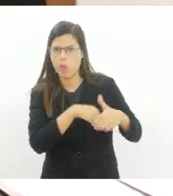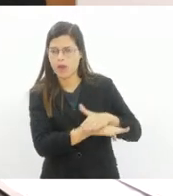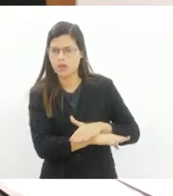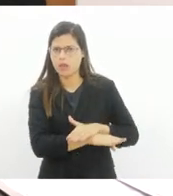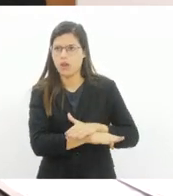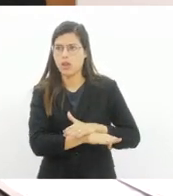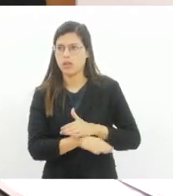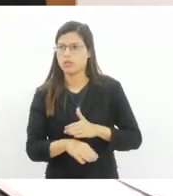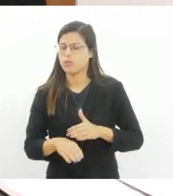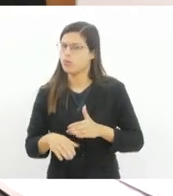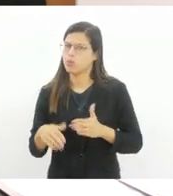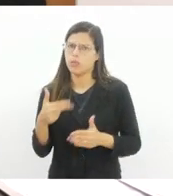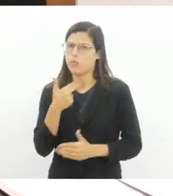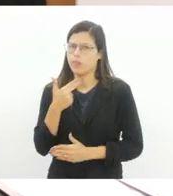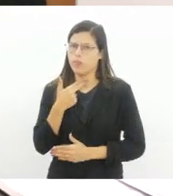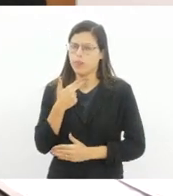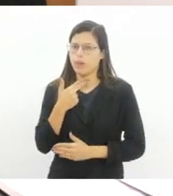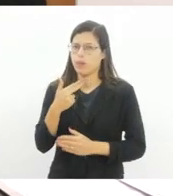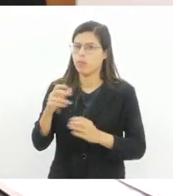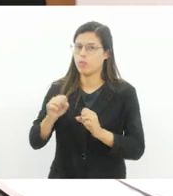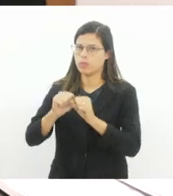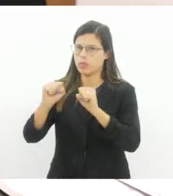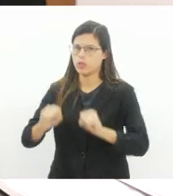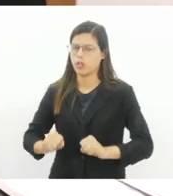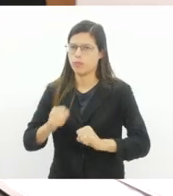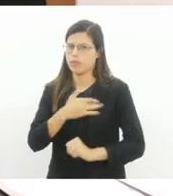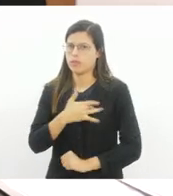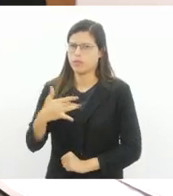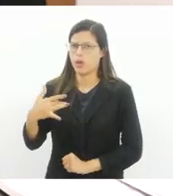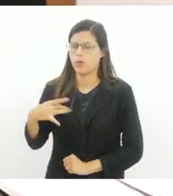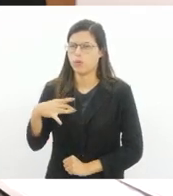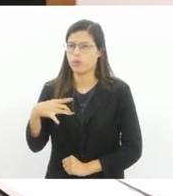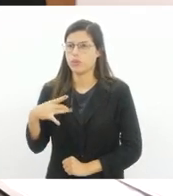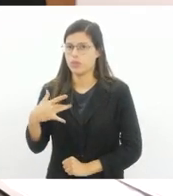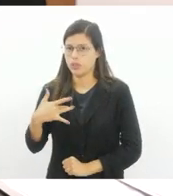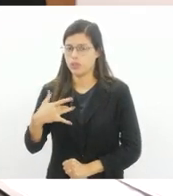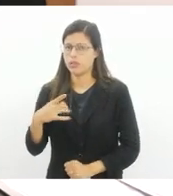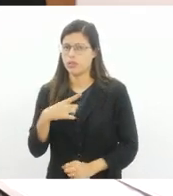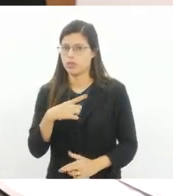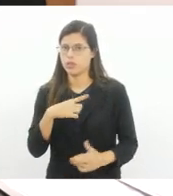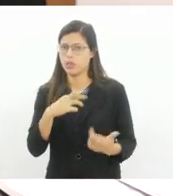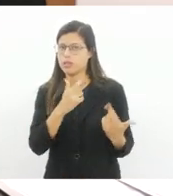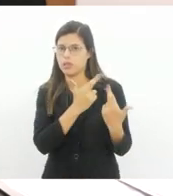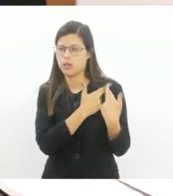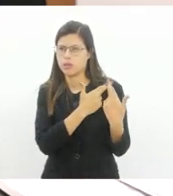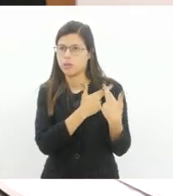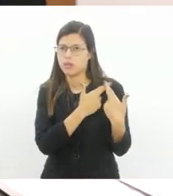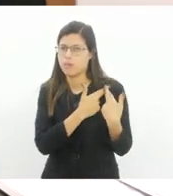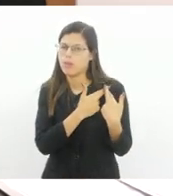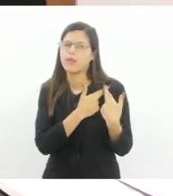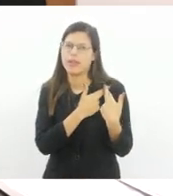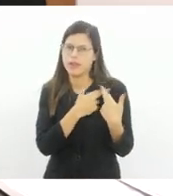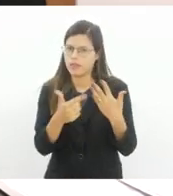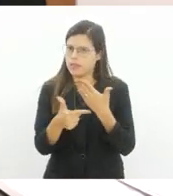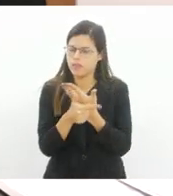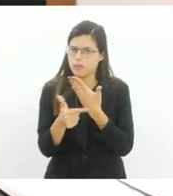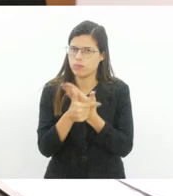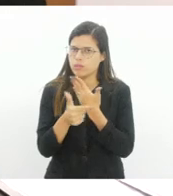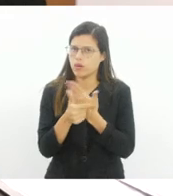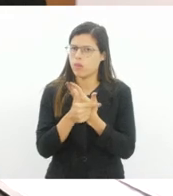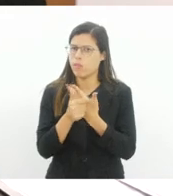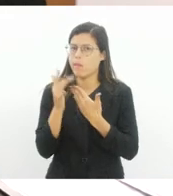para botar nas costas do serviço de saúde, da atenção primária, mais essa tarefa. Eu acho que